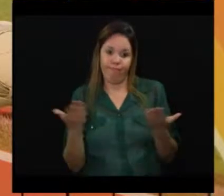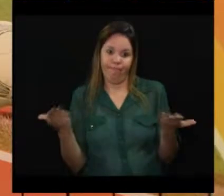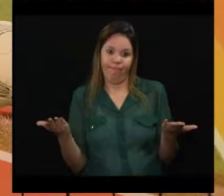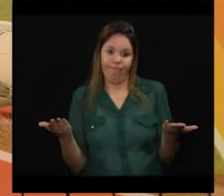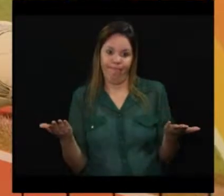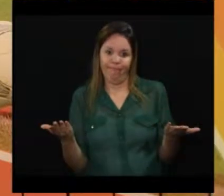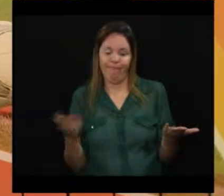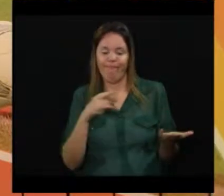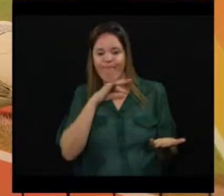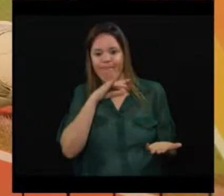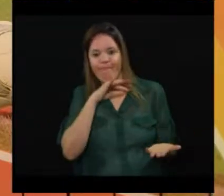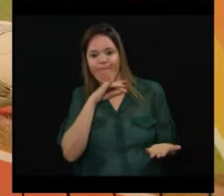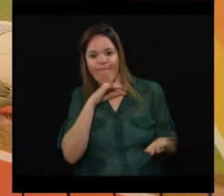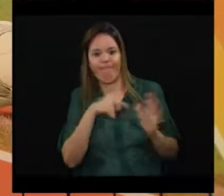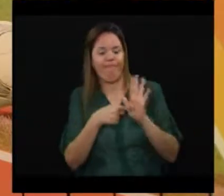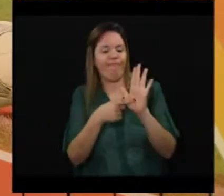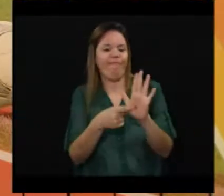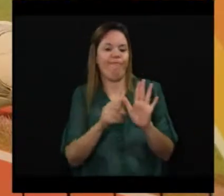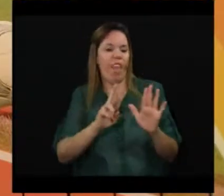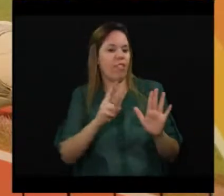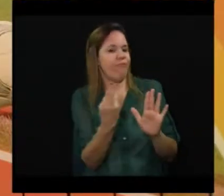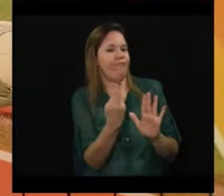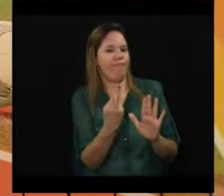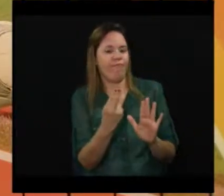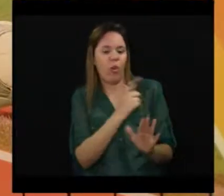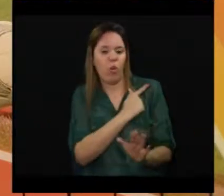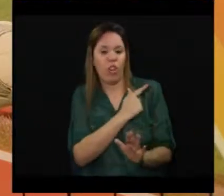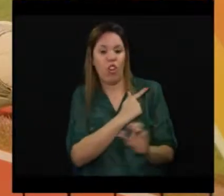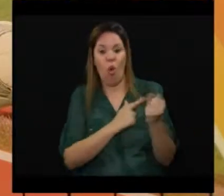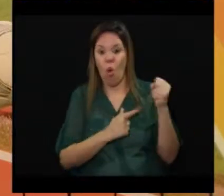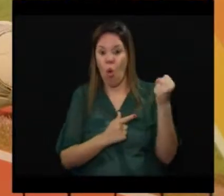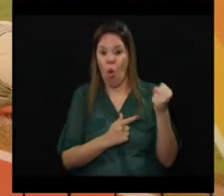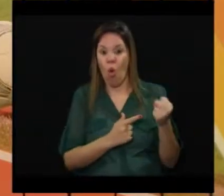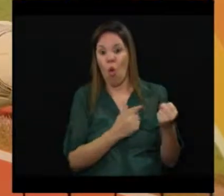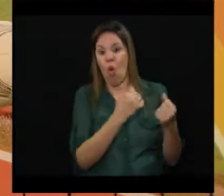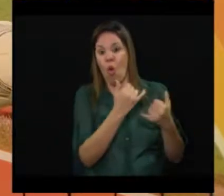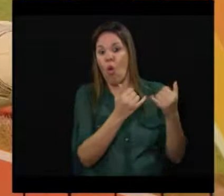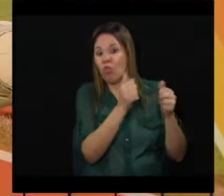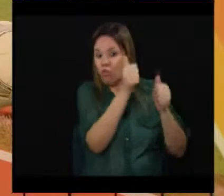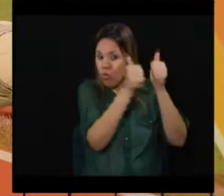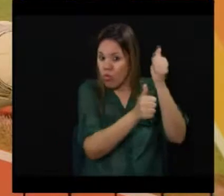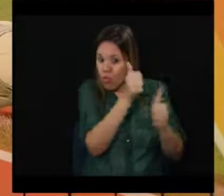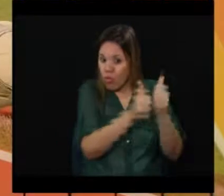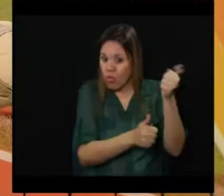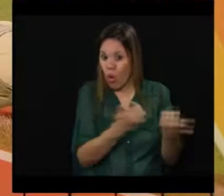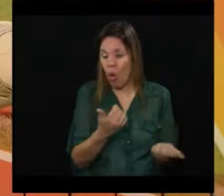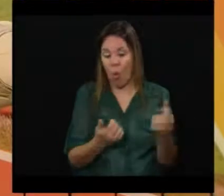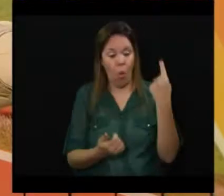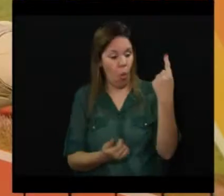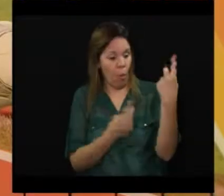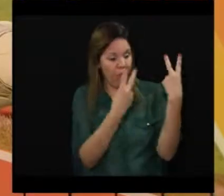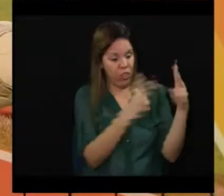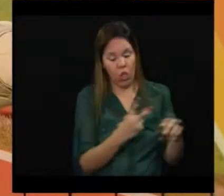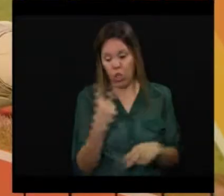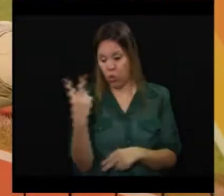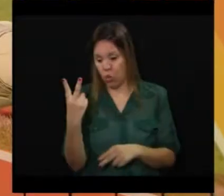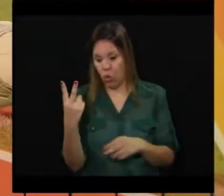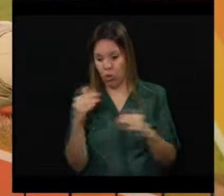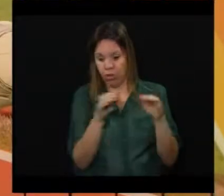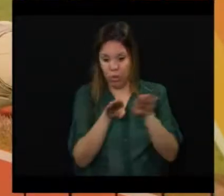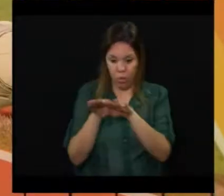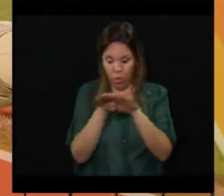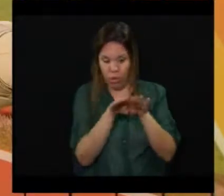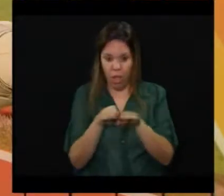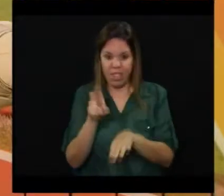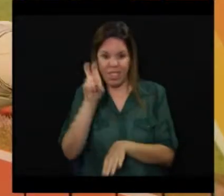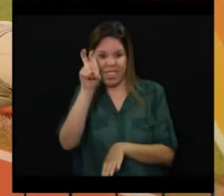Péssima exibição e resultado, né? O Guarani em 8 rodadas tem apenas 1 vitória, 2 empates e 5